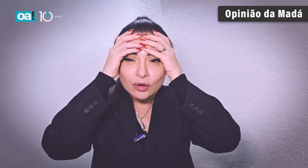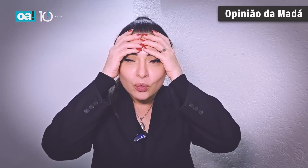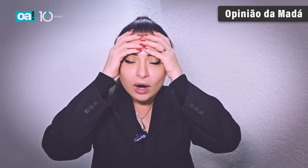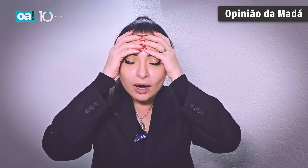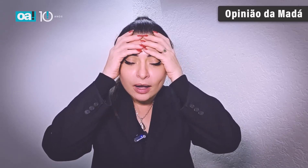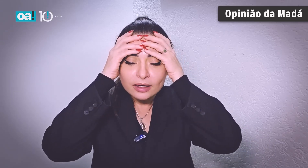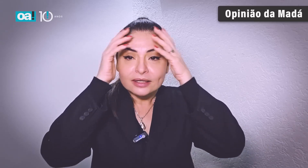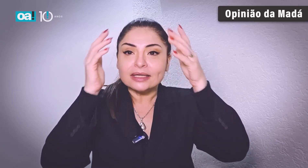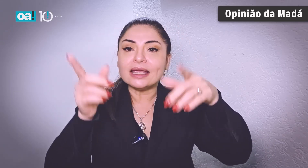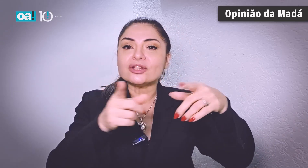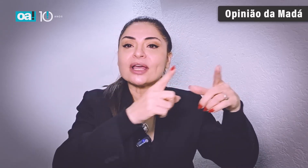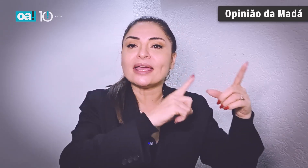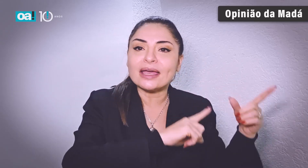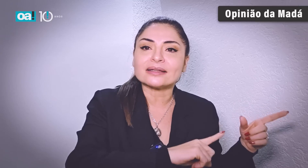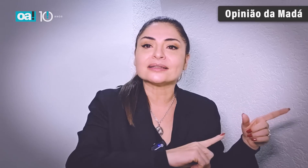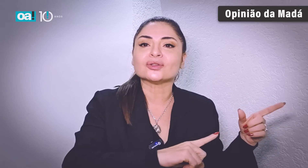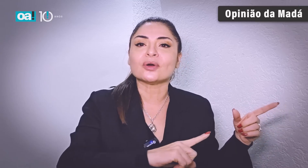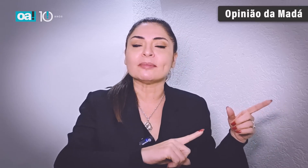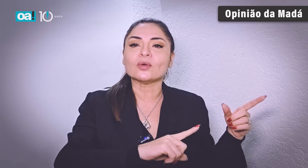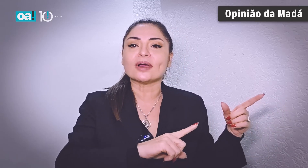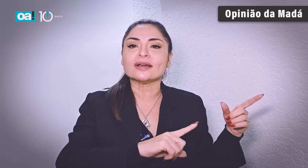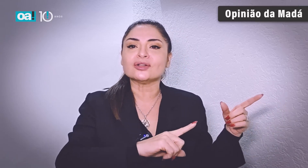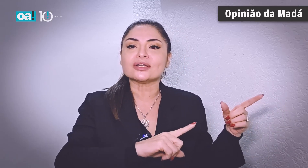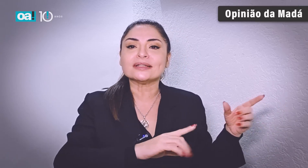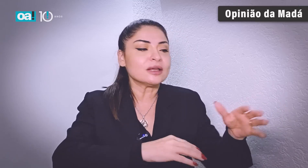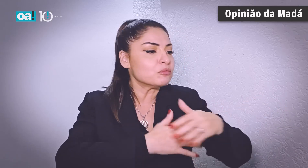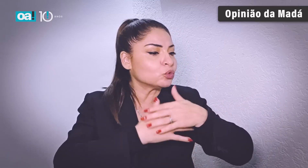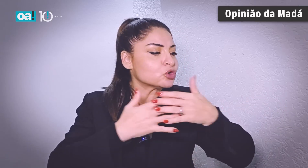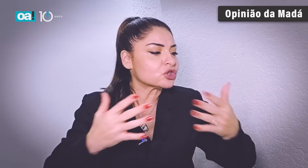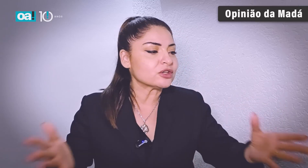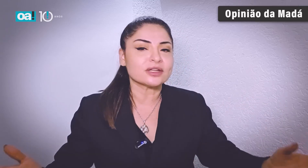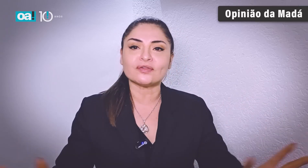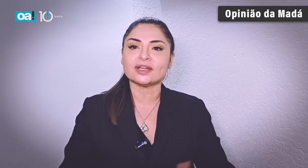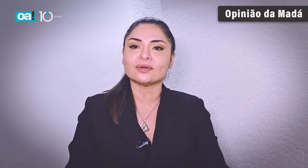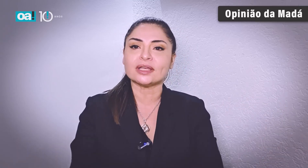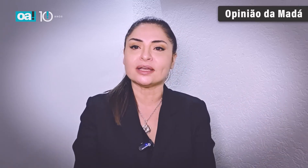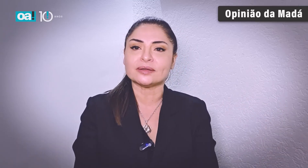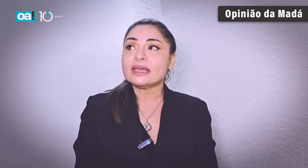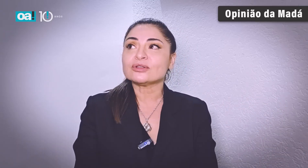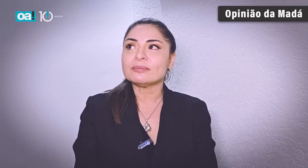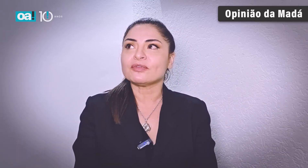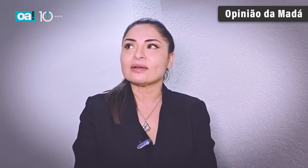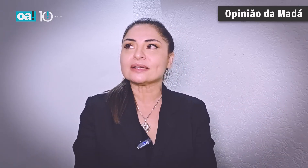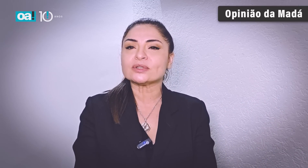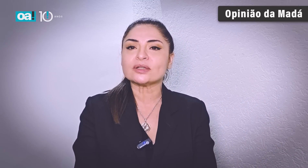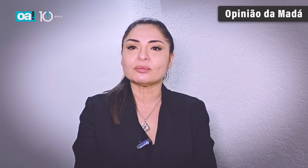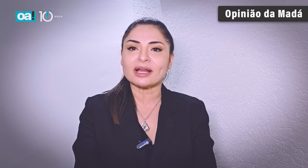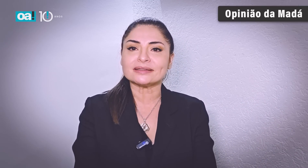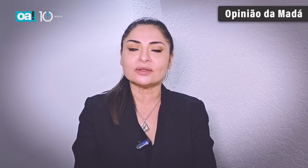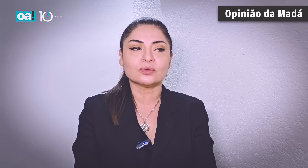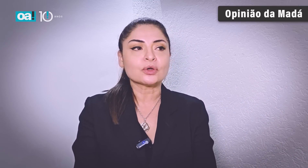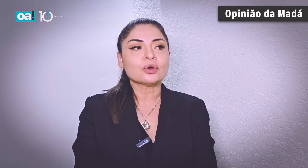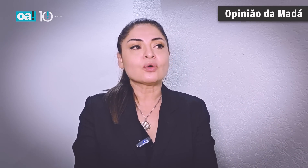história maluca. E ele já era das histórias malucas antes. E tem um mundo de gente defendendo ele. Eu sempre falo essa coisa aqui